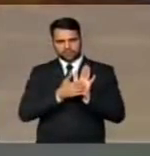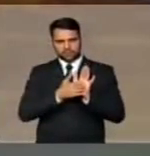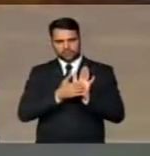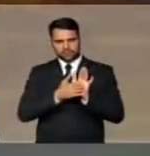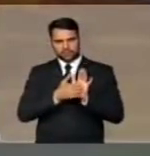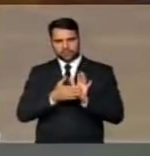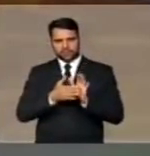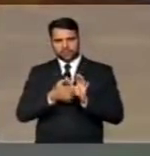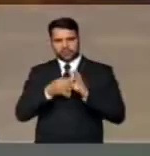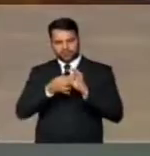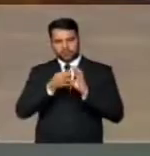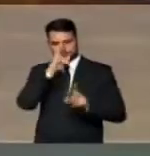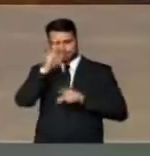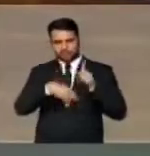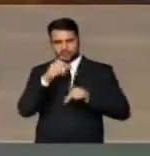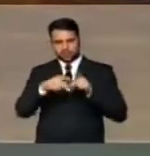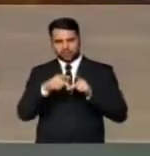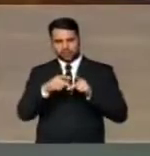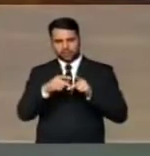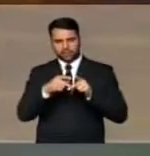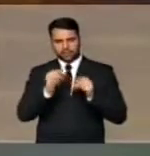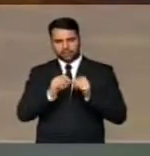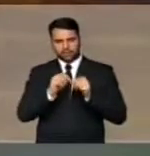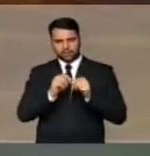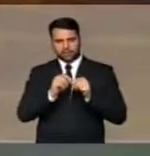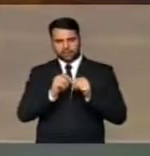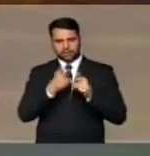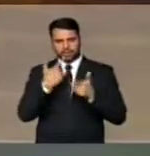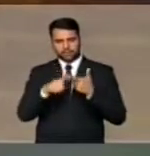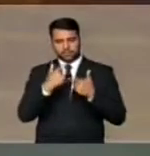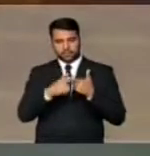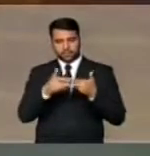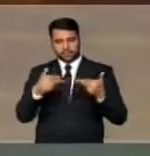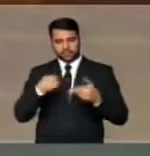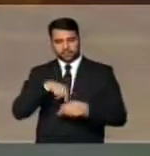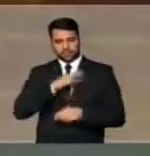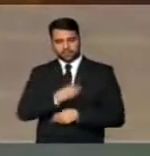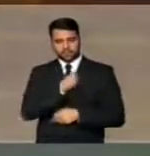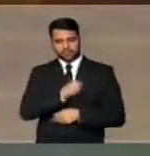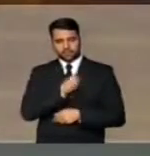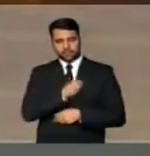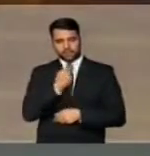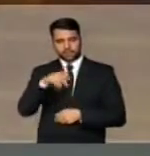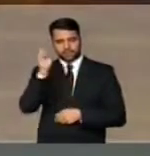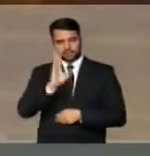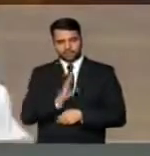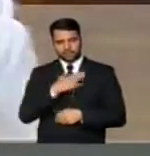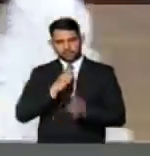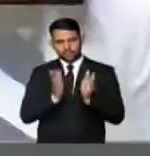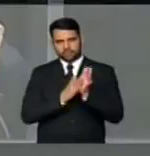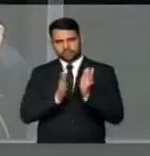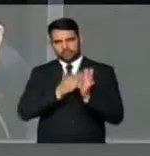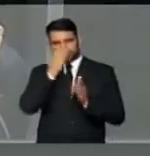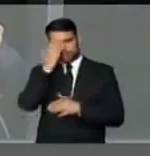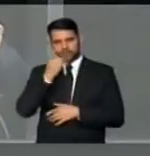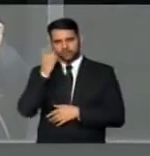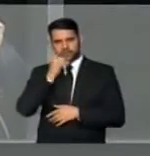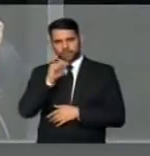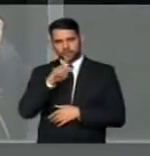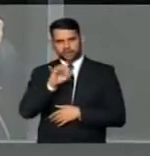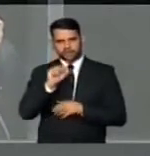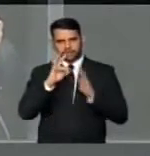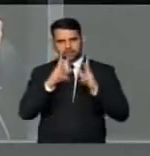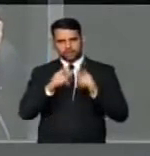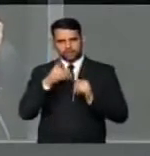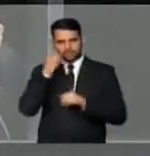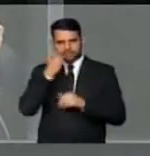a unidade popular é, sem dúvida, a saída para os problemas que temos hoje vivenciado no país. Obrigado, obrigado, deputada Alice, e a todos